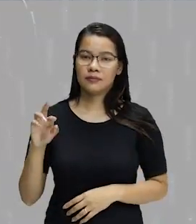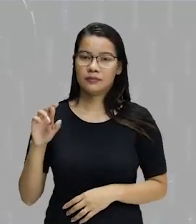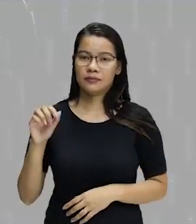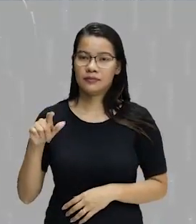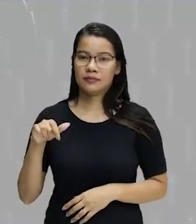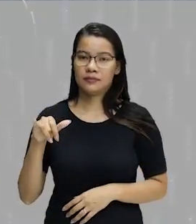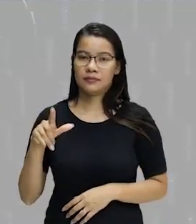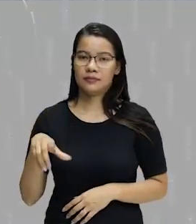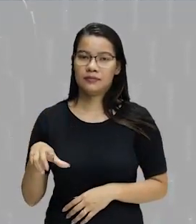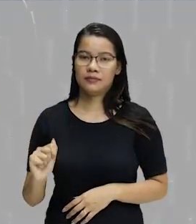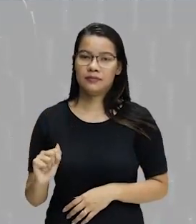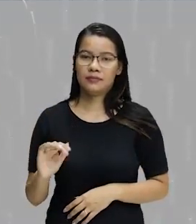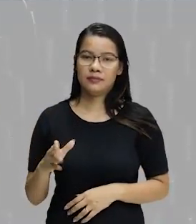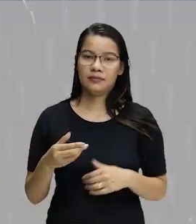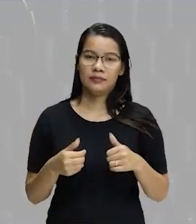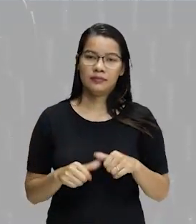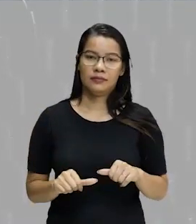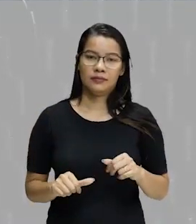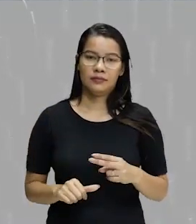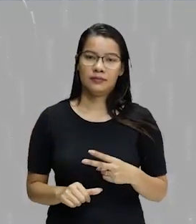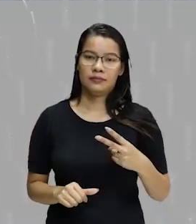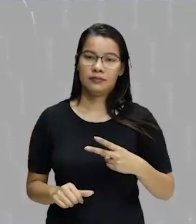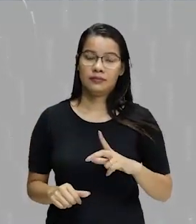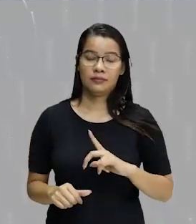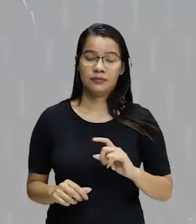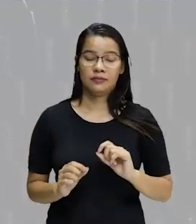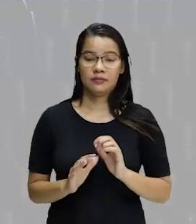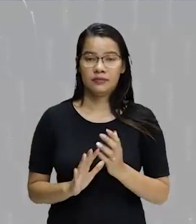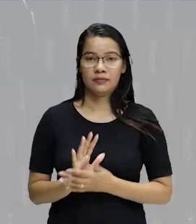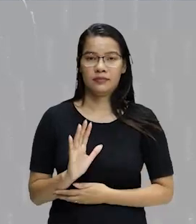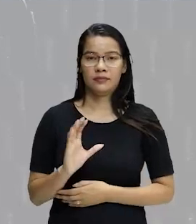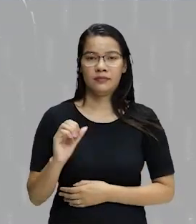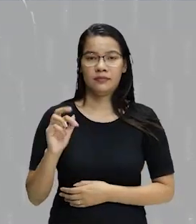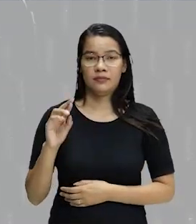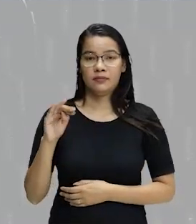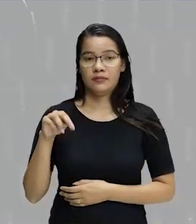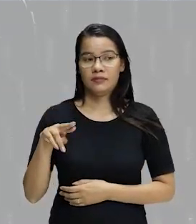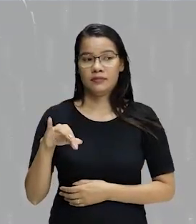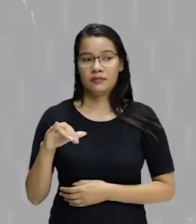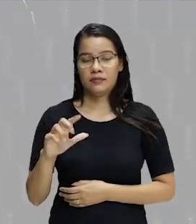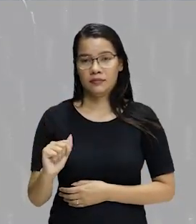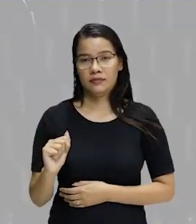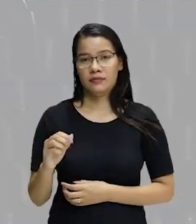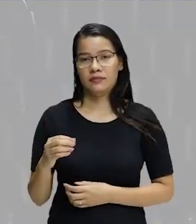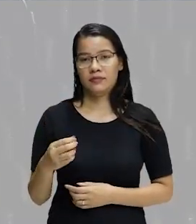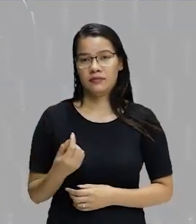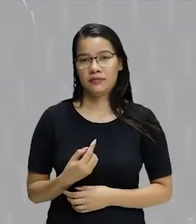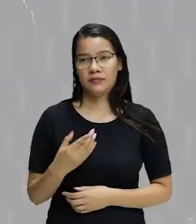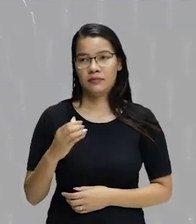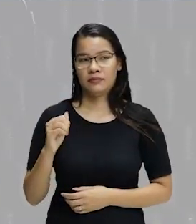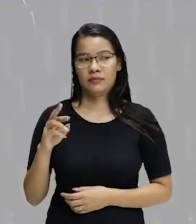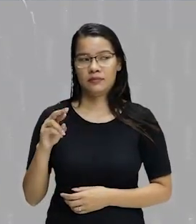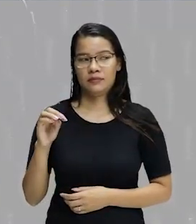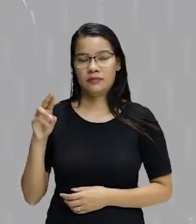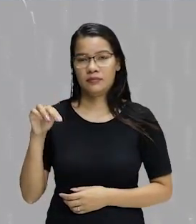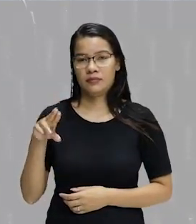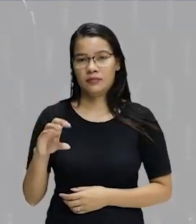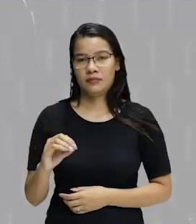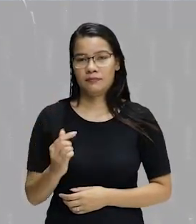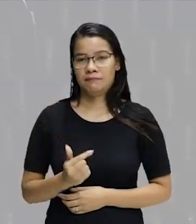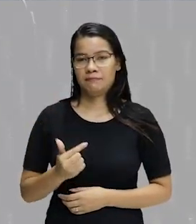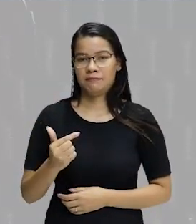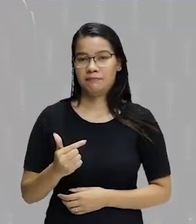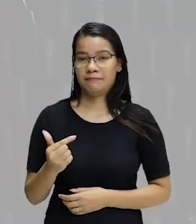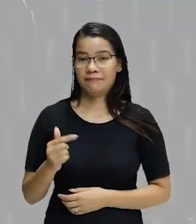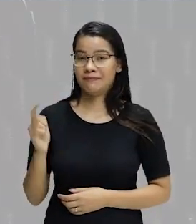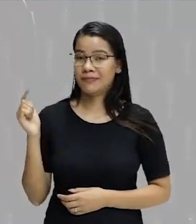estiver em um carbono secundário, então eu vou ter a formação de uma carbonila e um carbono secundário. E nesse caso,